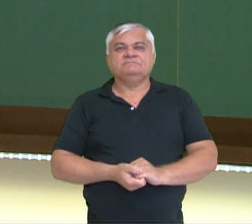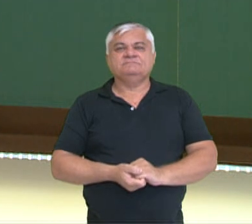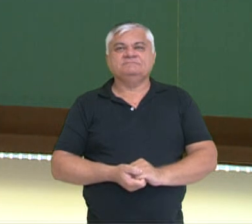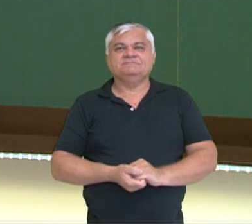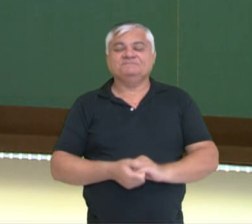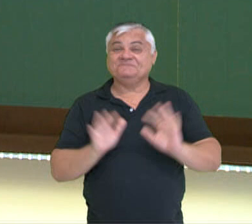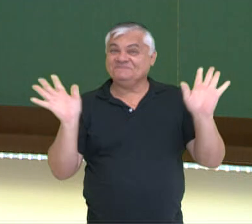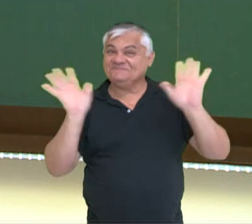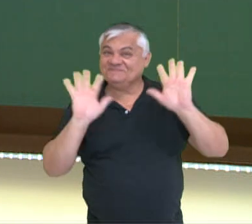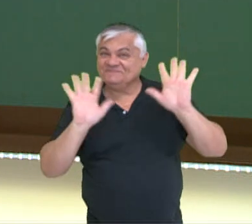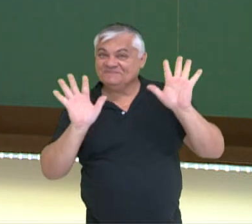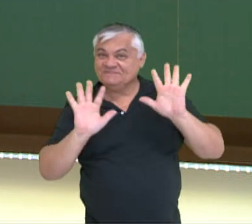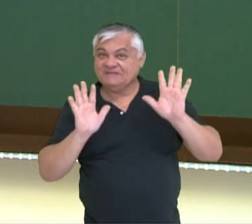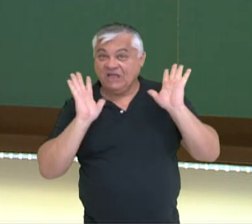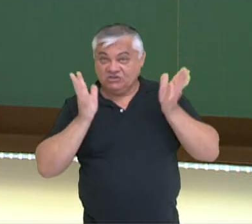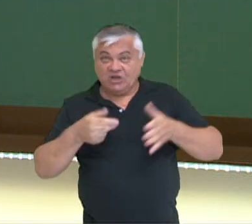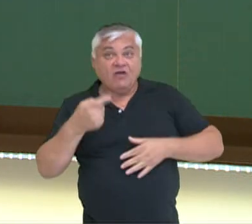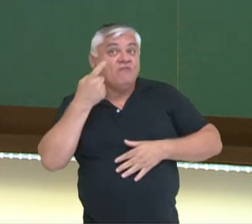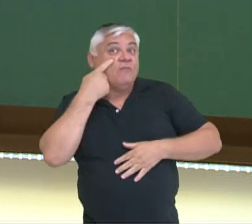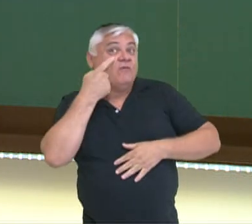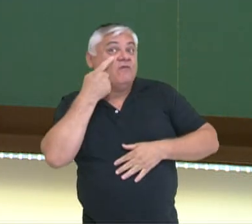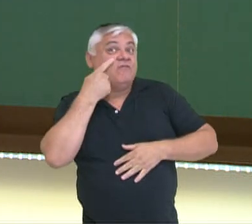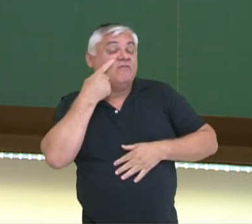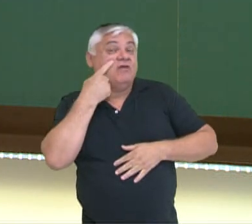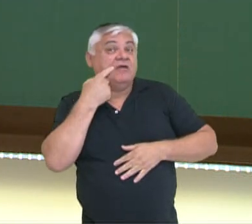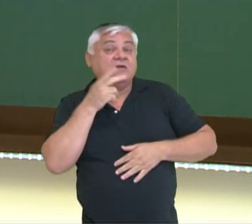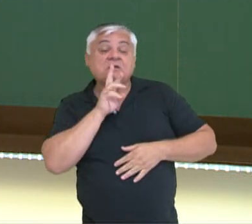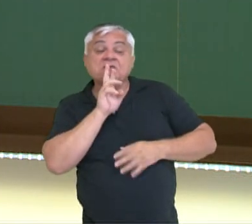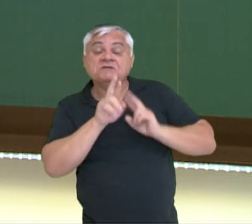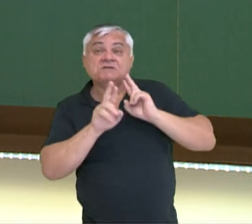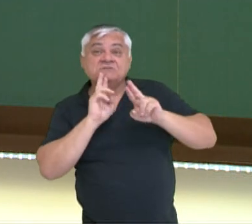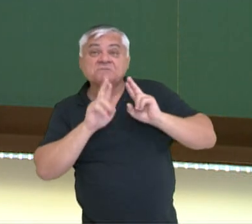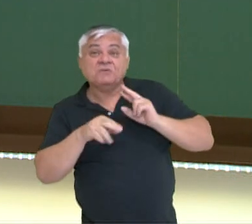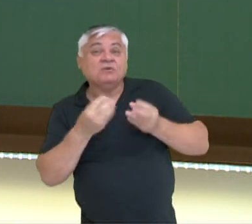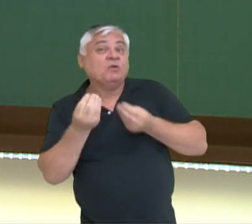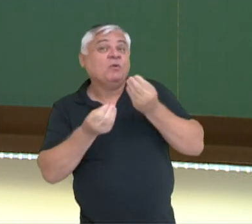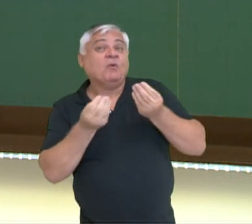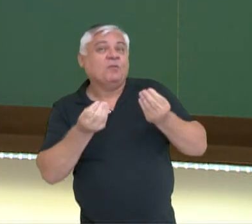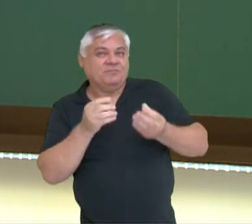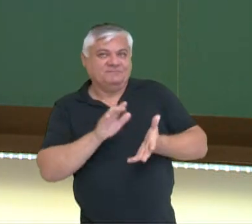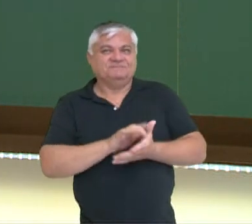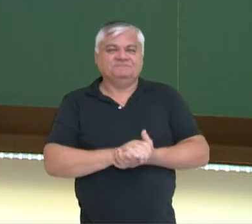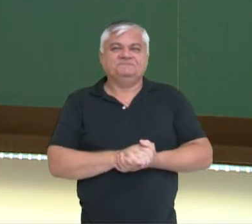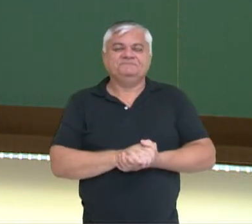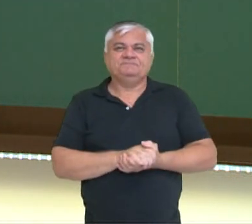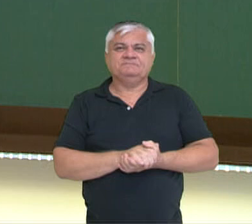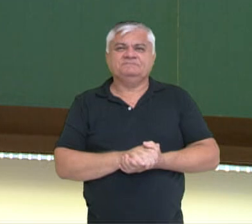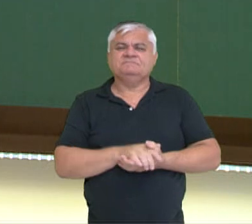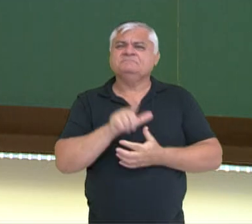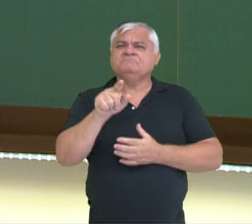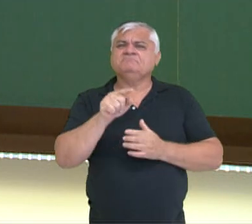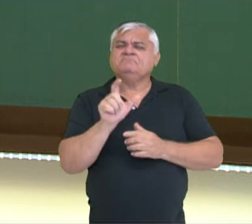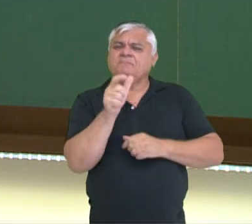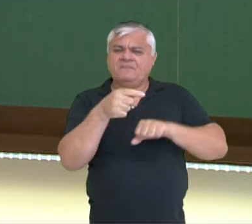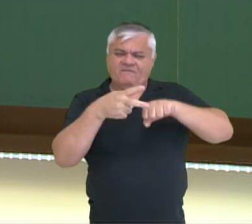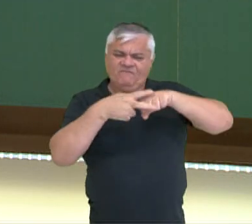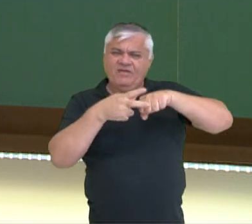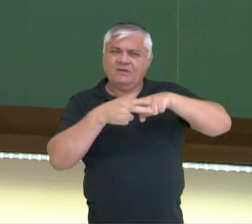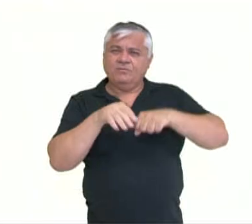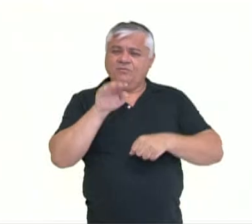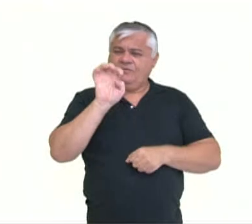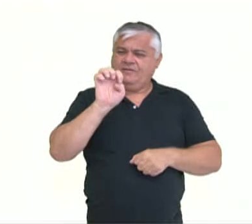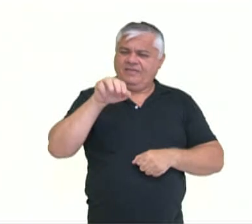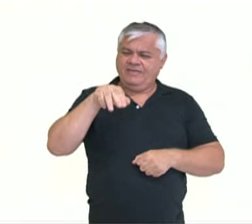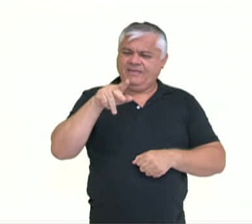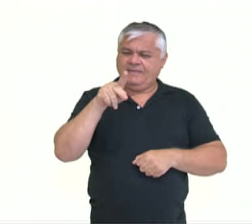Listo, chicos? A ver, então, se vamos ver como se quedou, como ficou sua resposta. Então, qual que é o sentido do verbo empezar?